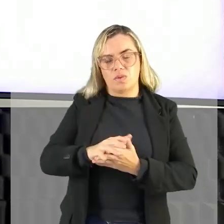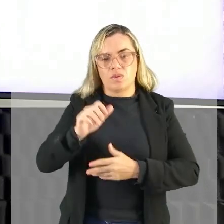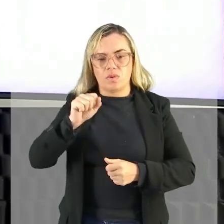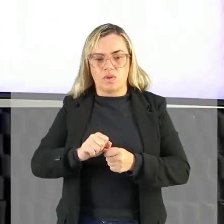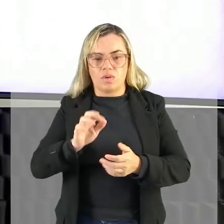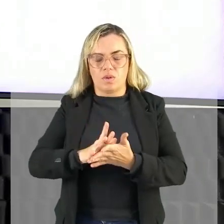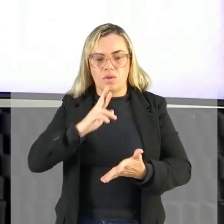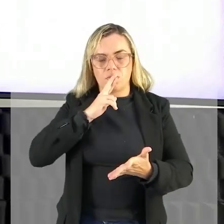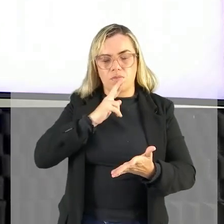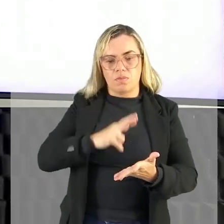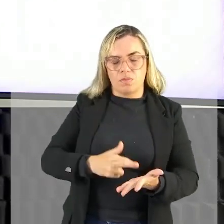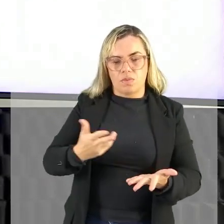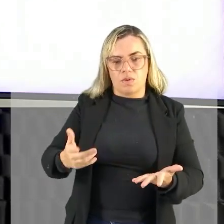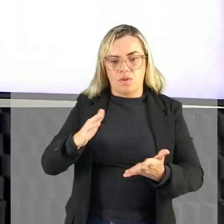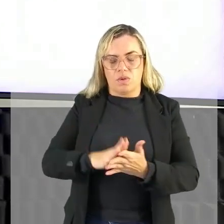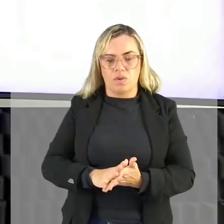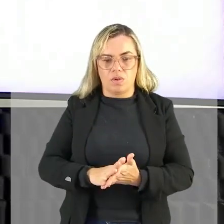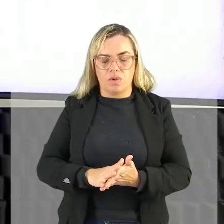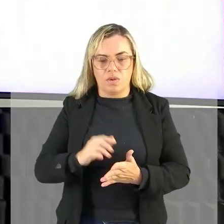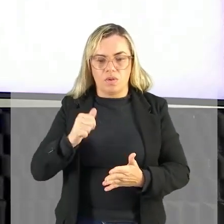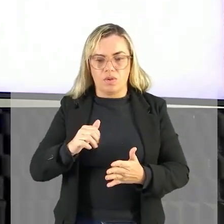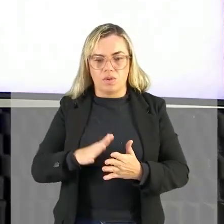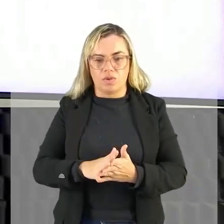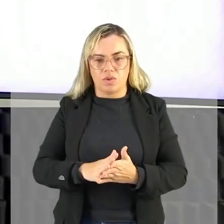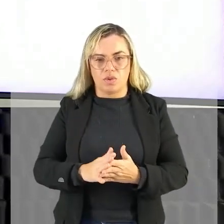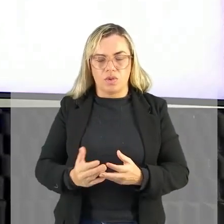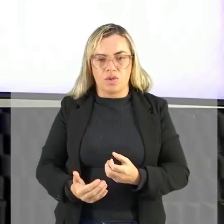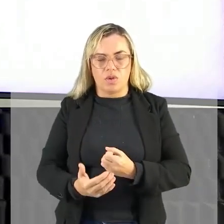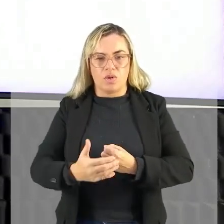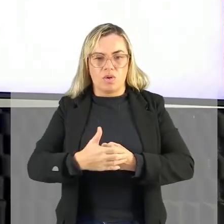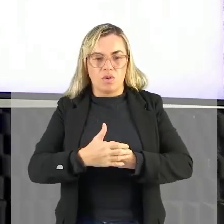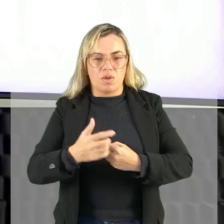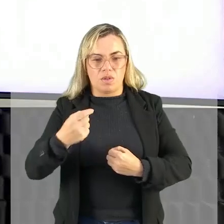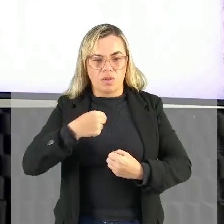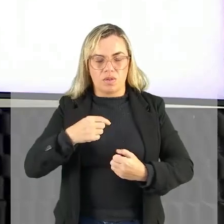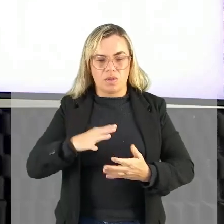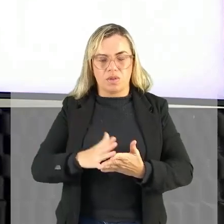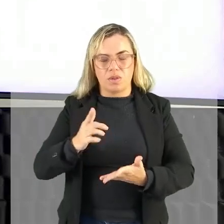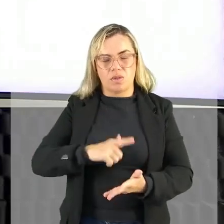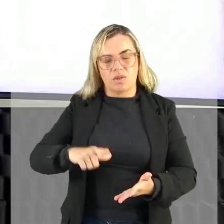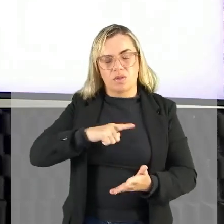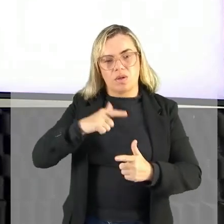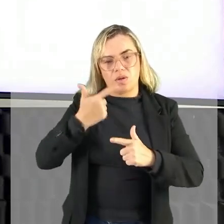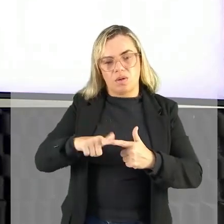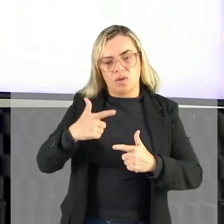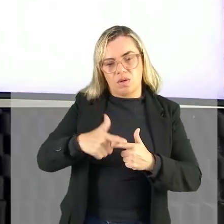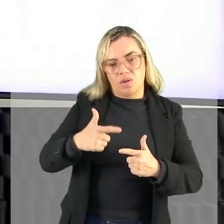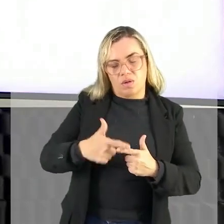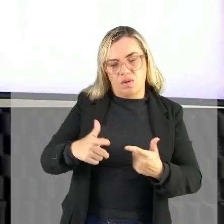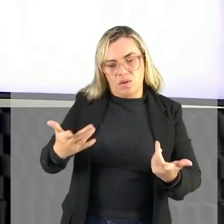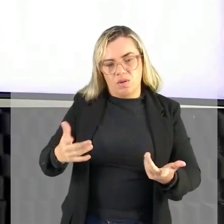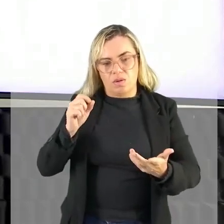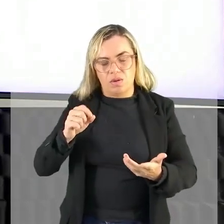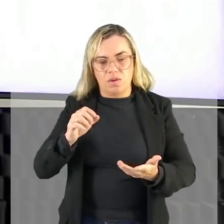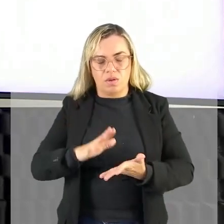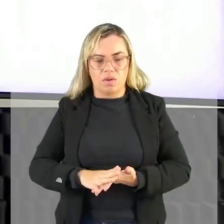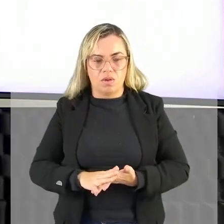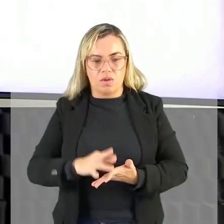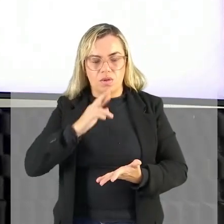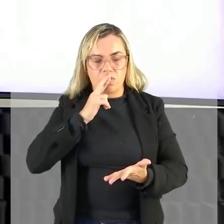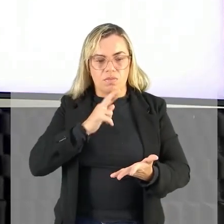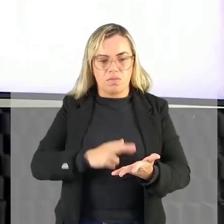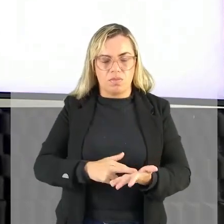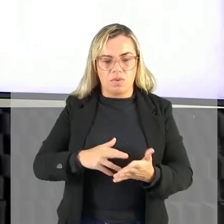uma resposta imunológica e aí a mãe vem a ter problema, né? Enfim, então a